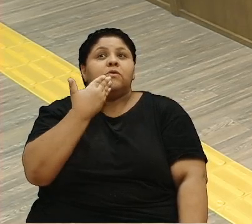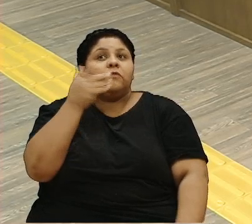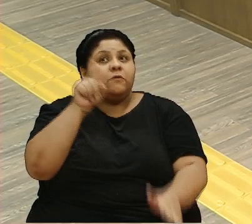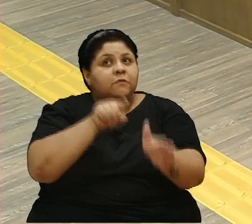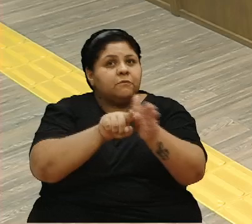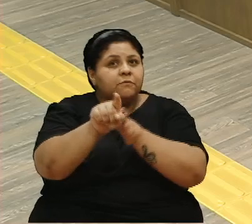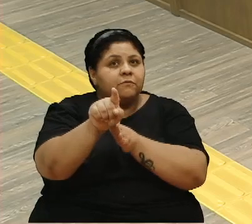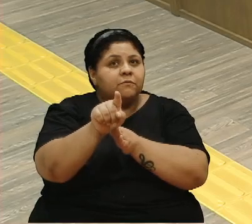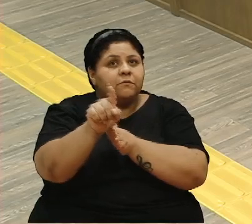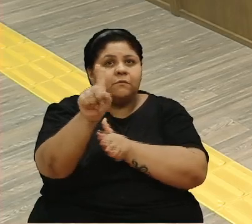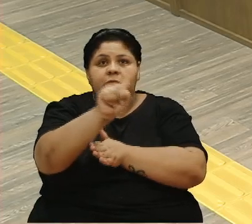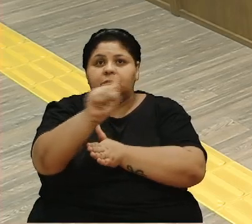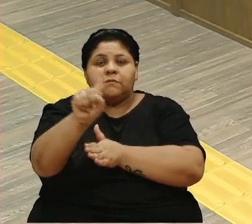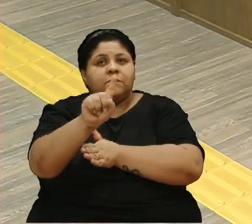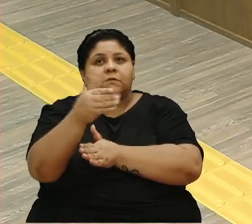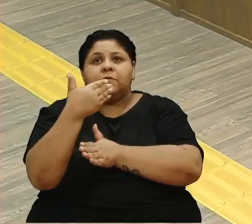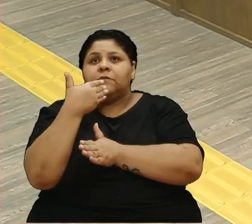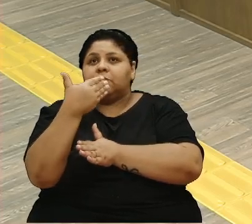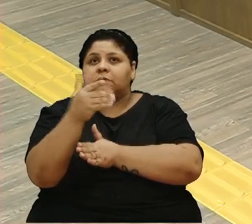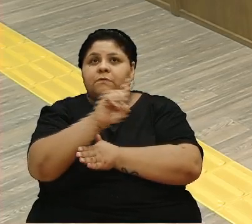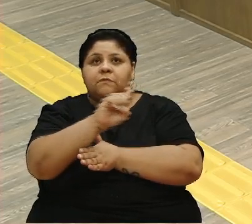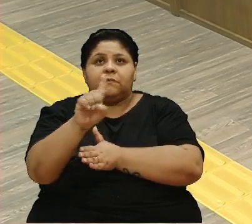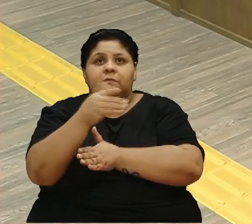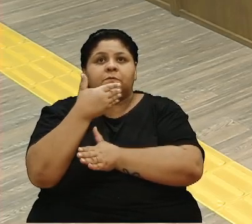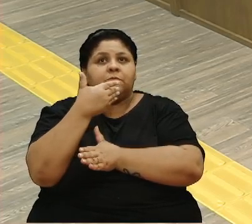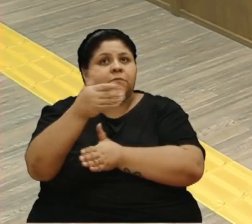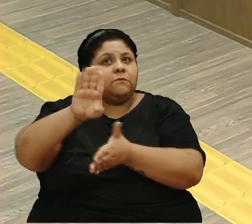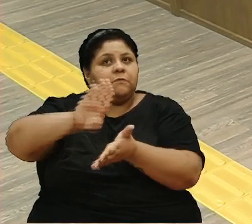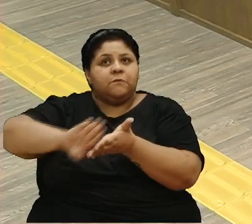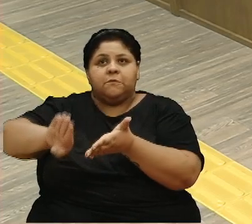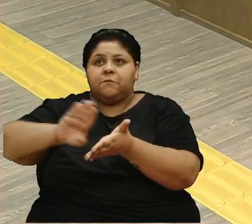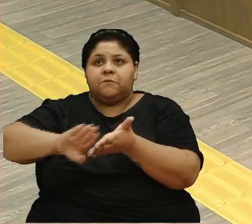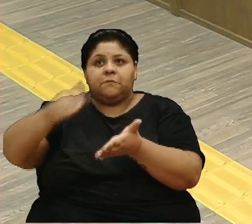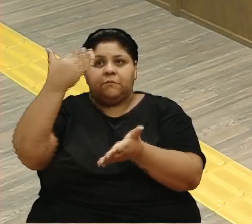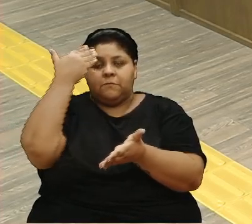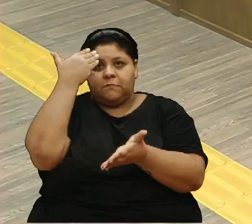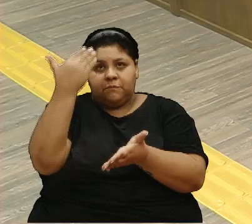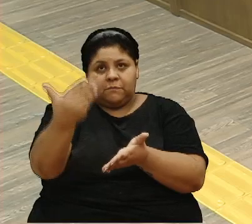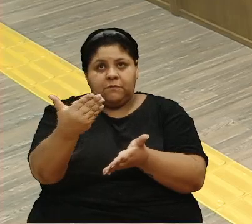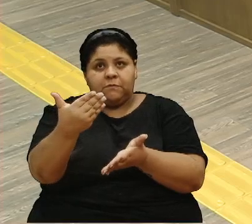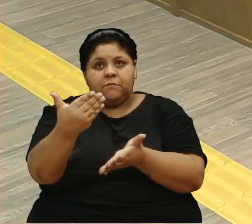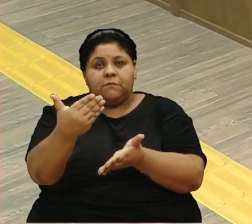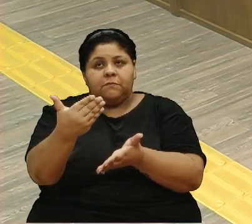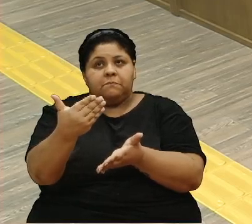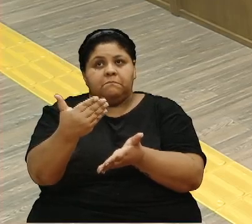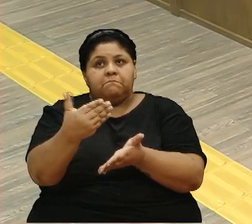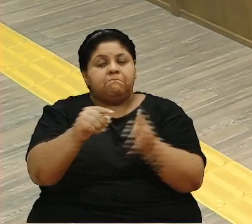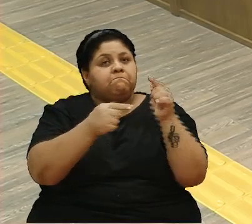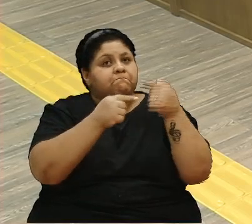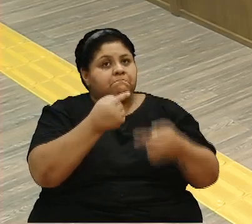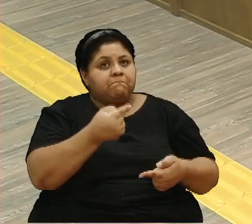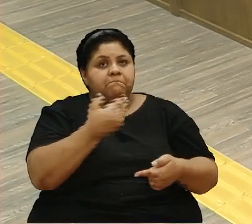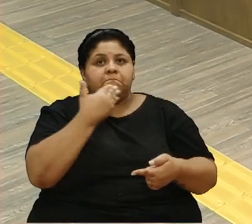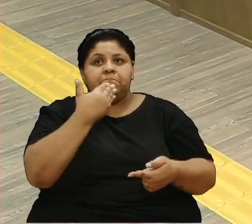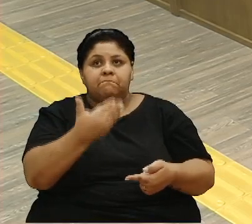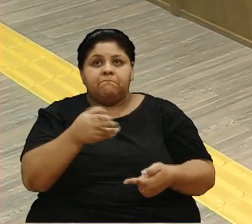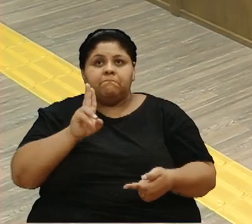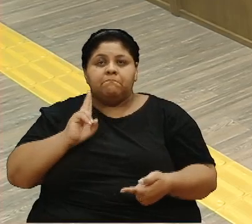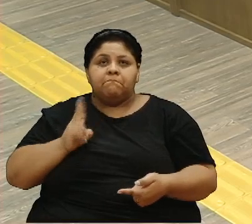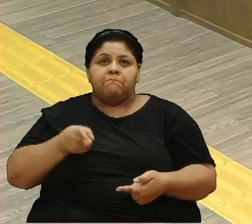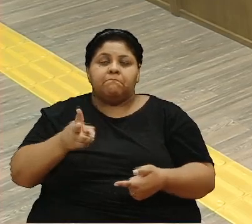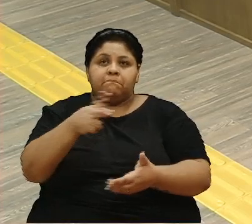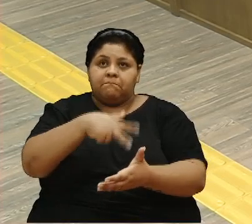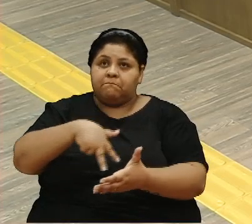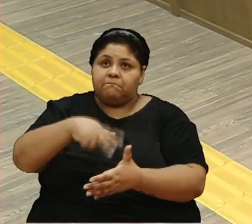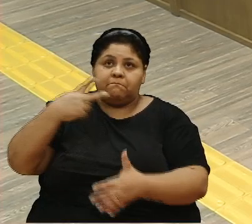questionamento. Não quero solicitar, presidente. O senhor não quer solicitar a retirada. Obrigado. Então, indefiro a questão. Segue da tribuna